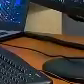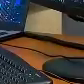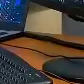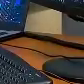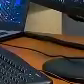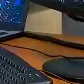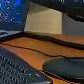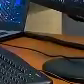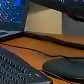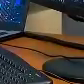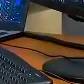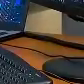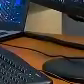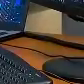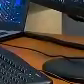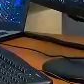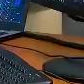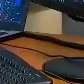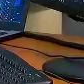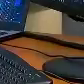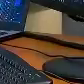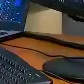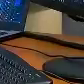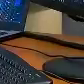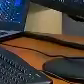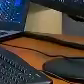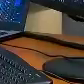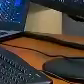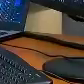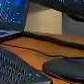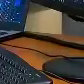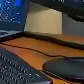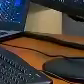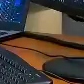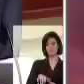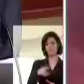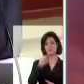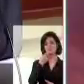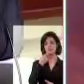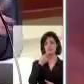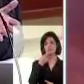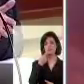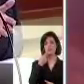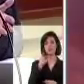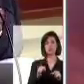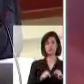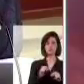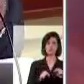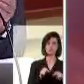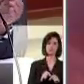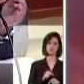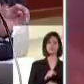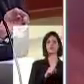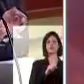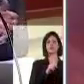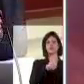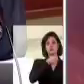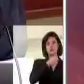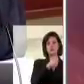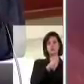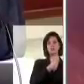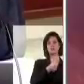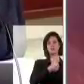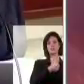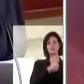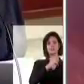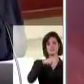votação, vai acontecer o quê? Um 6 a 5 contra a execução provisória da pena. E o